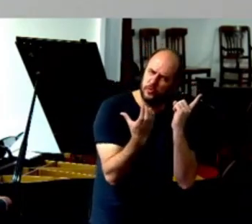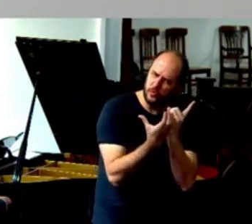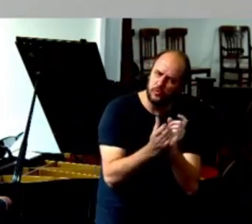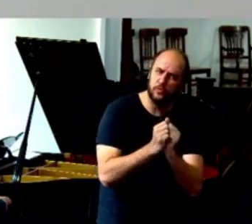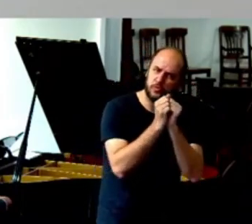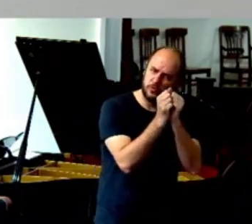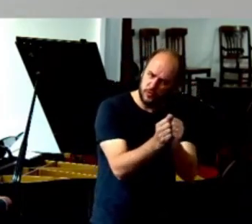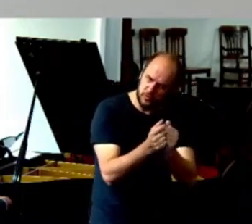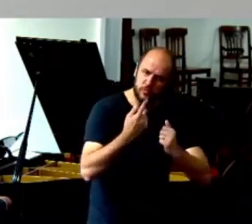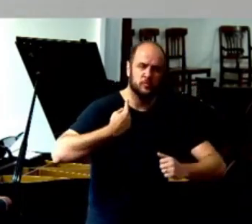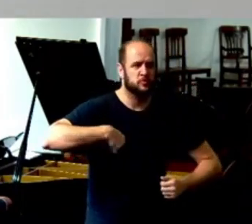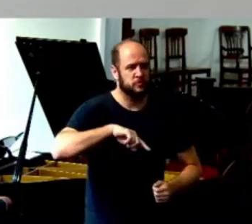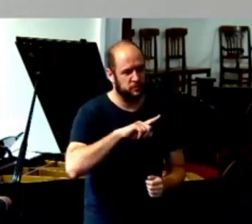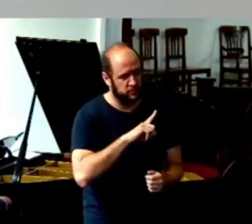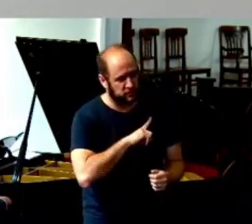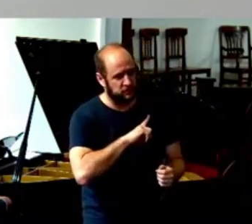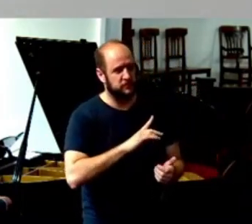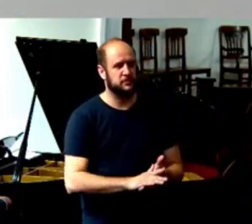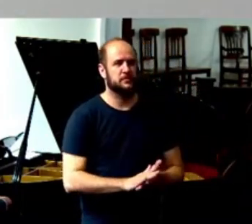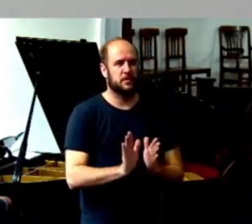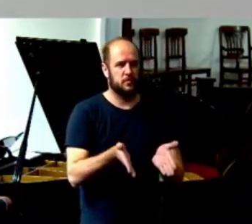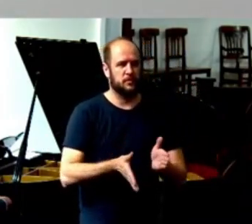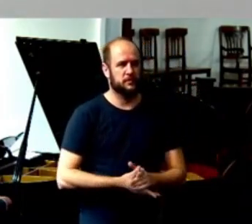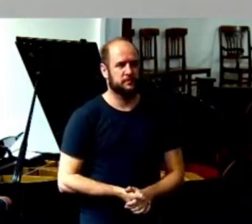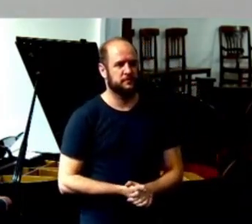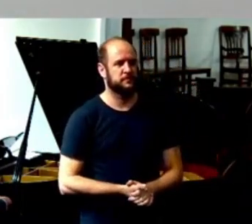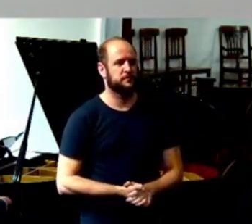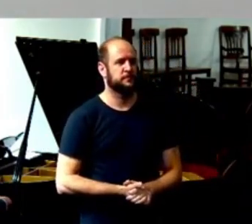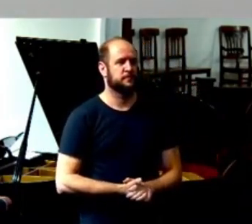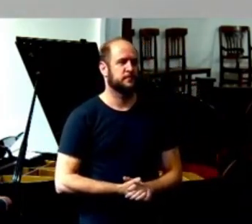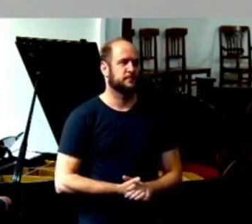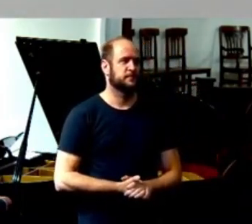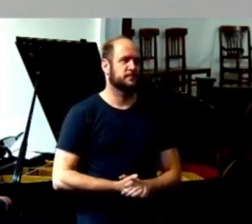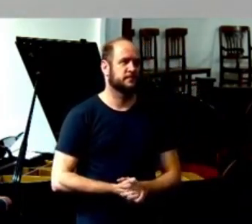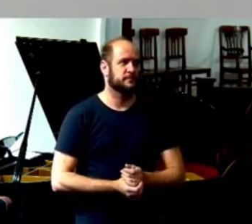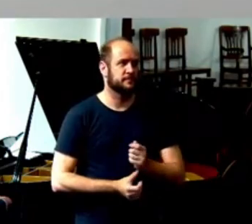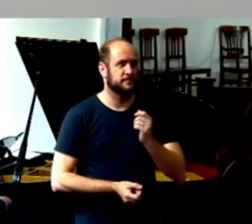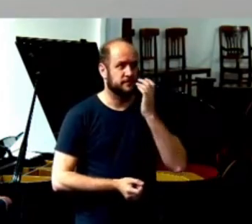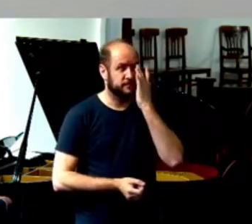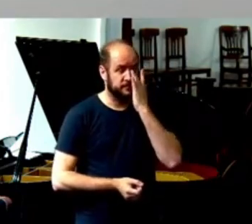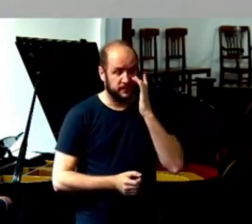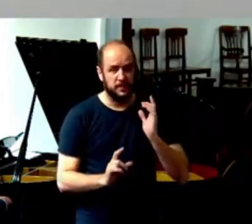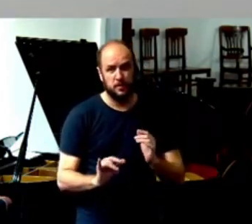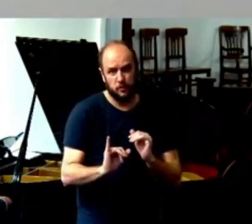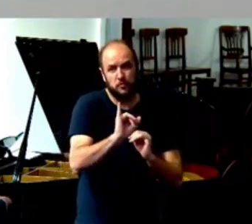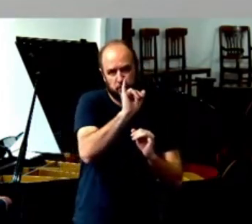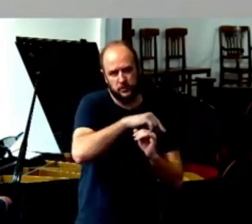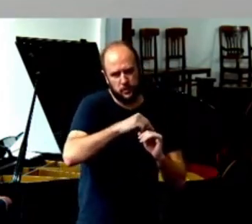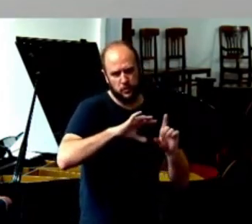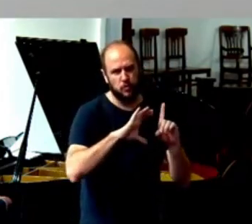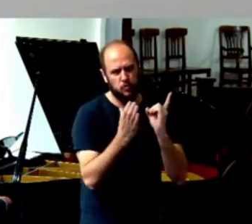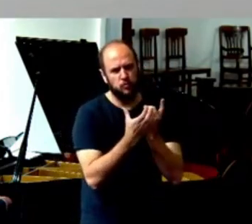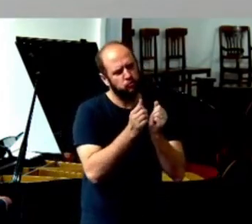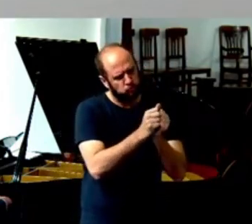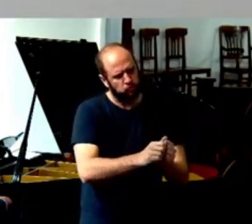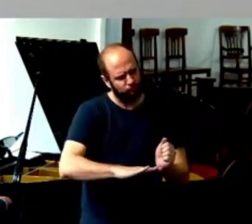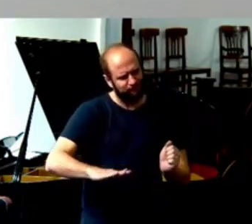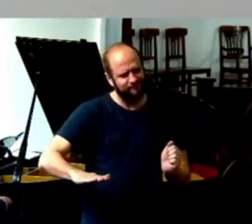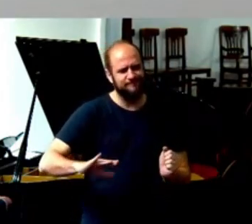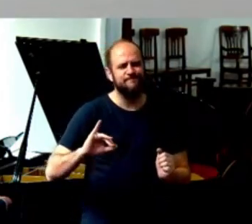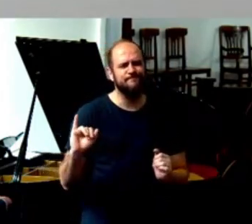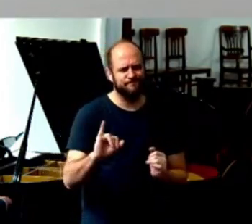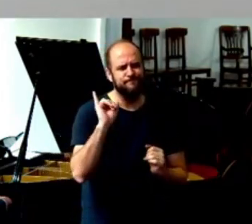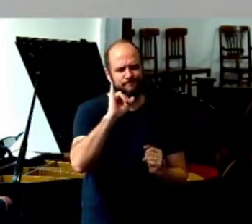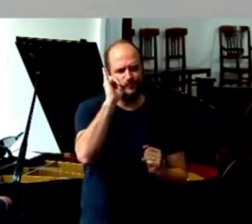Deus juntamente conosco neste momento tão importante na vida da igreja, que é o culto solene de adoração a